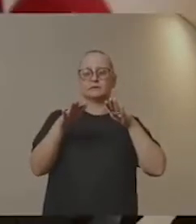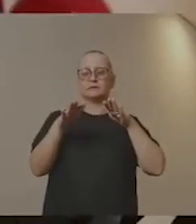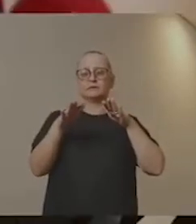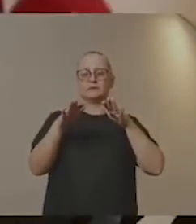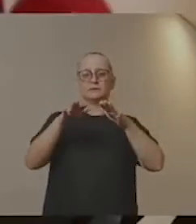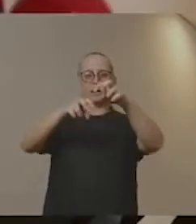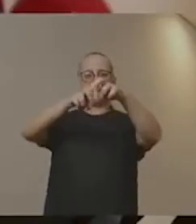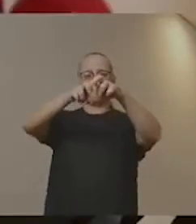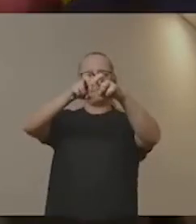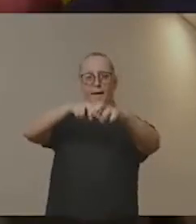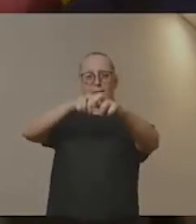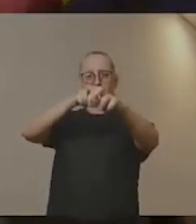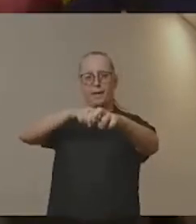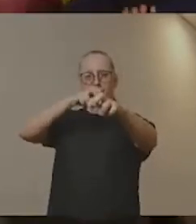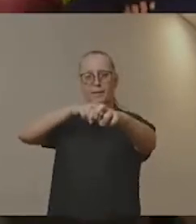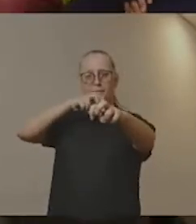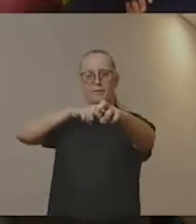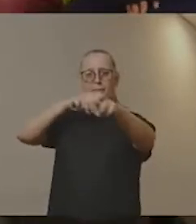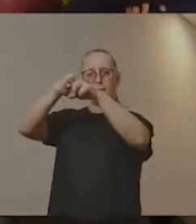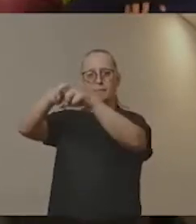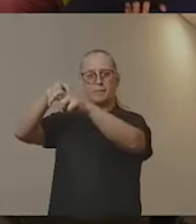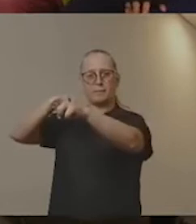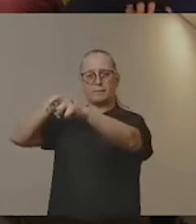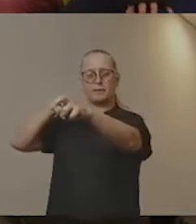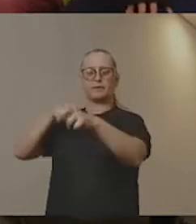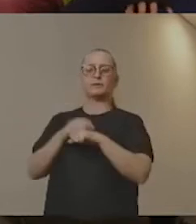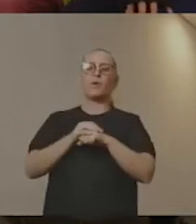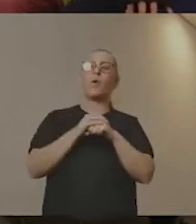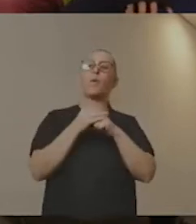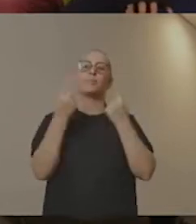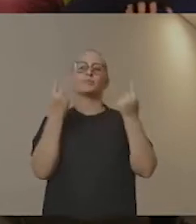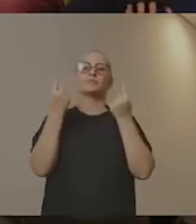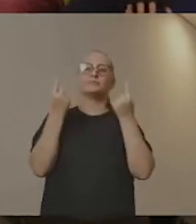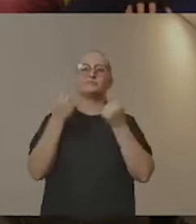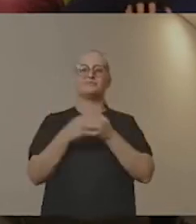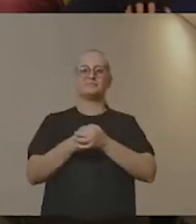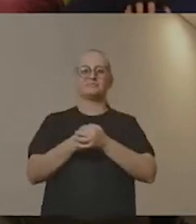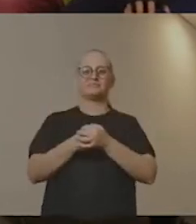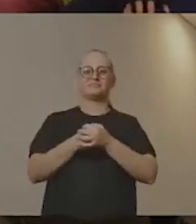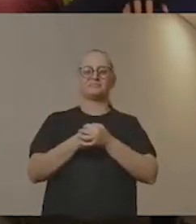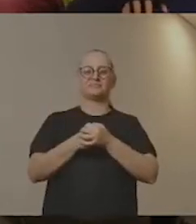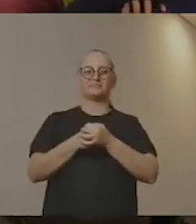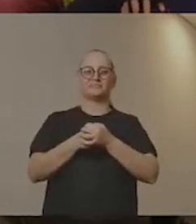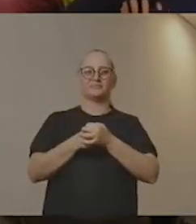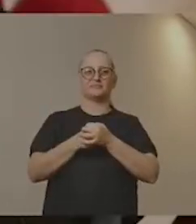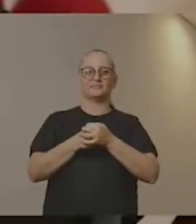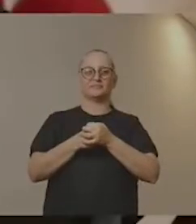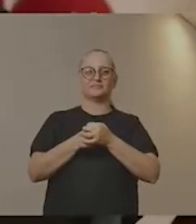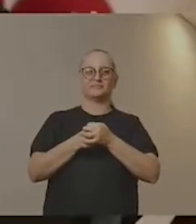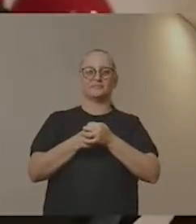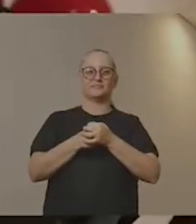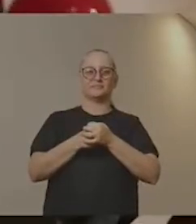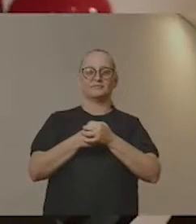Como assim? Eu não entendi direito. Uma carteira atrás da outra? Ah. Ou nós tivemos círculos, rodas, grupos? Como é